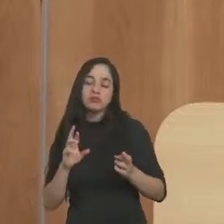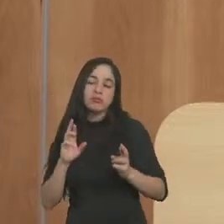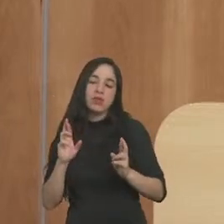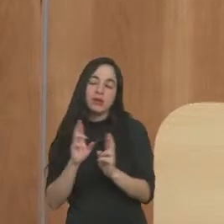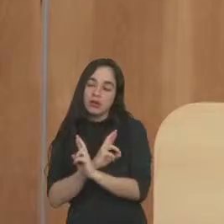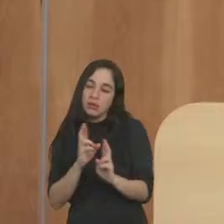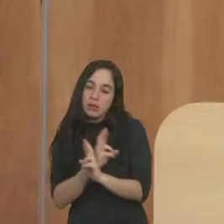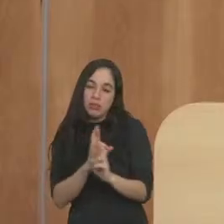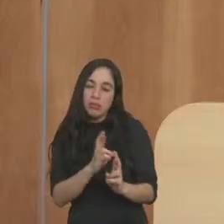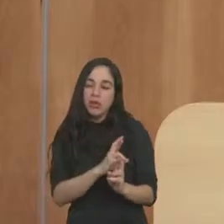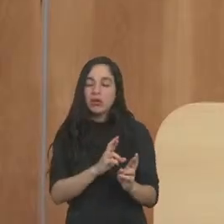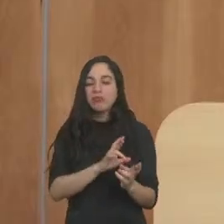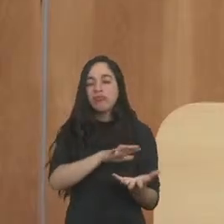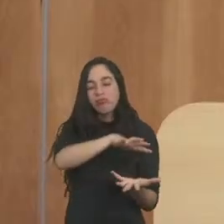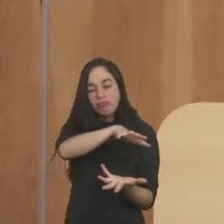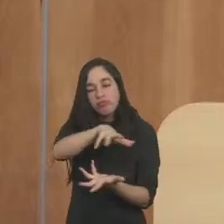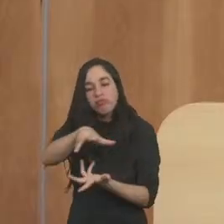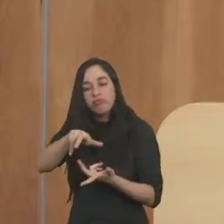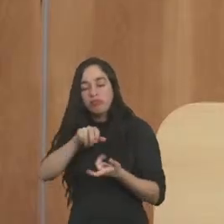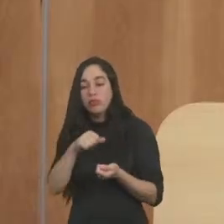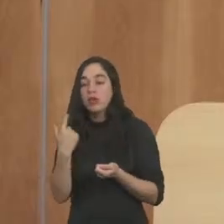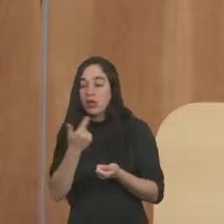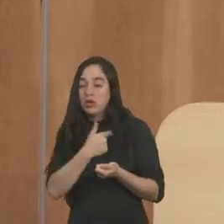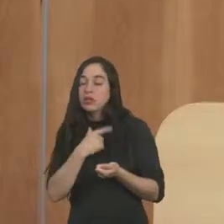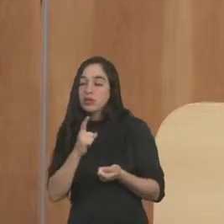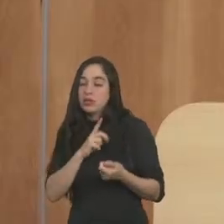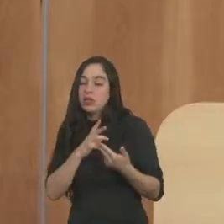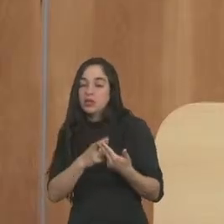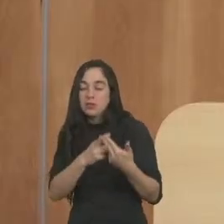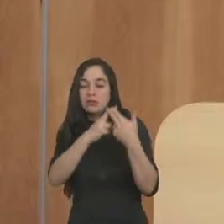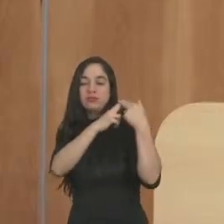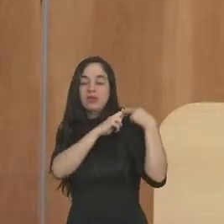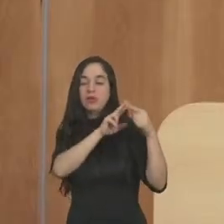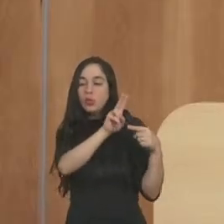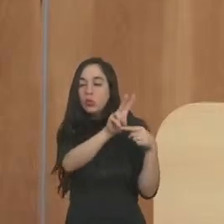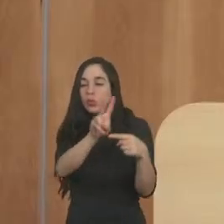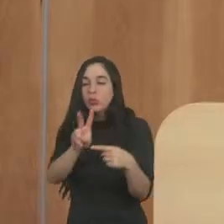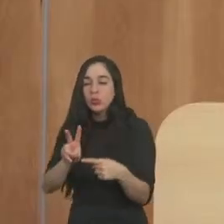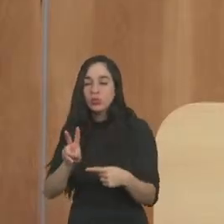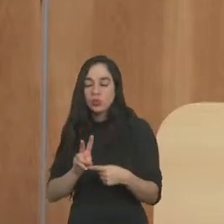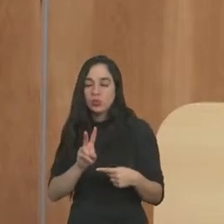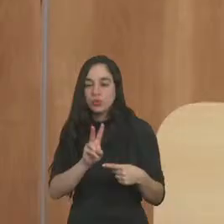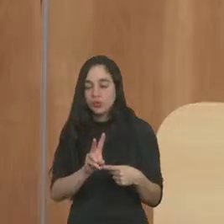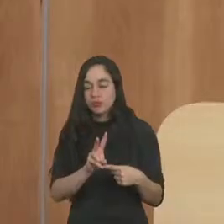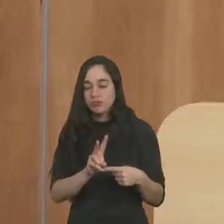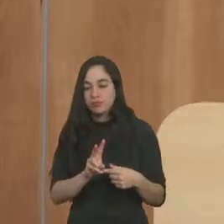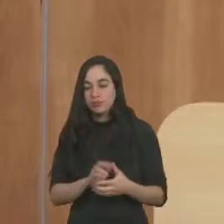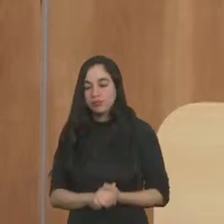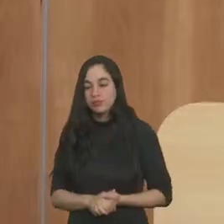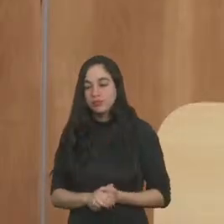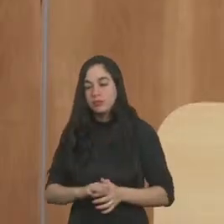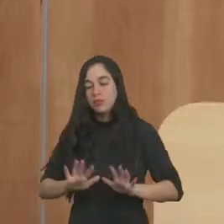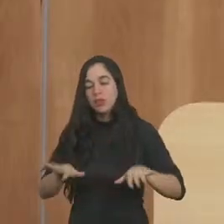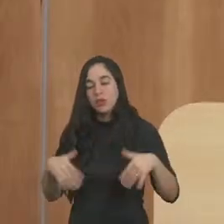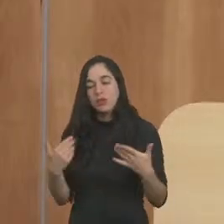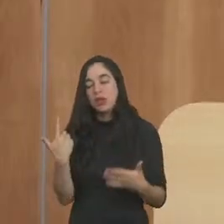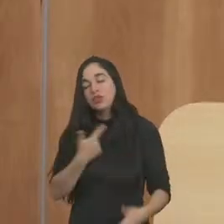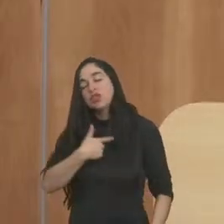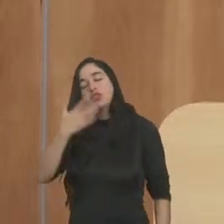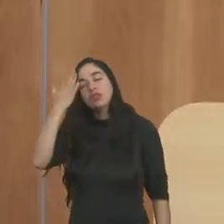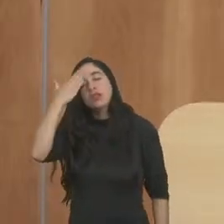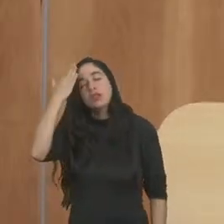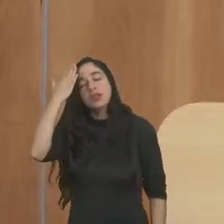a nossa responsabilidade que temos de preservá-la. Ao conhecer as iniciativas, podemos